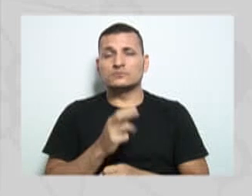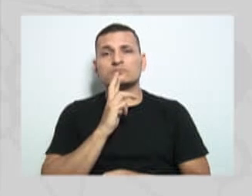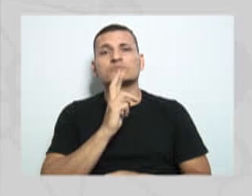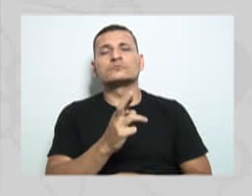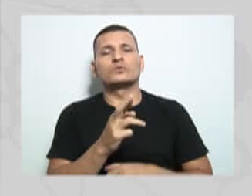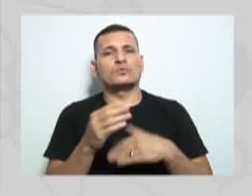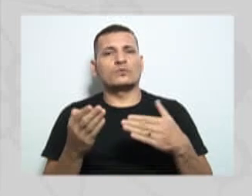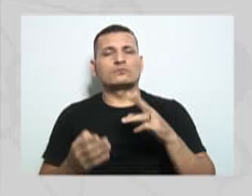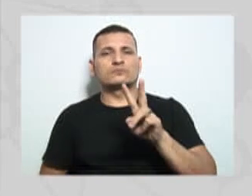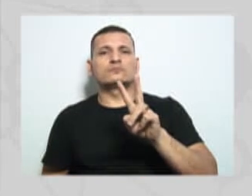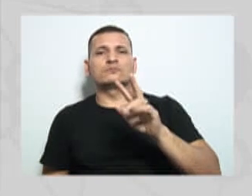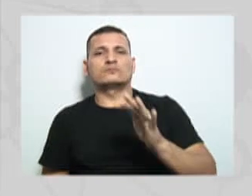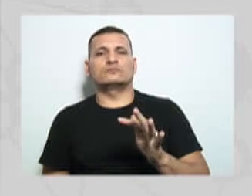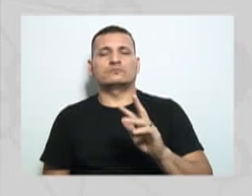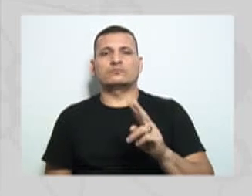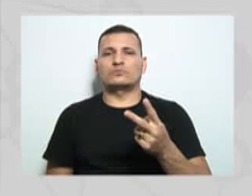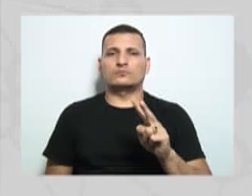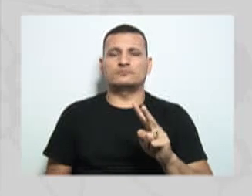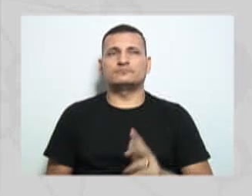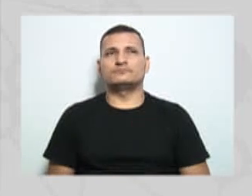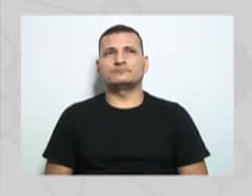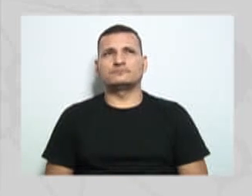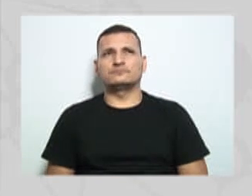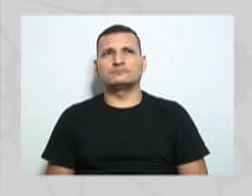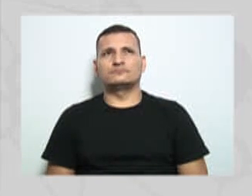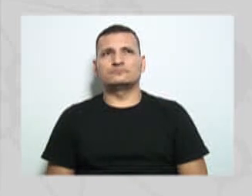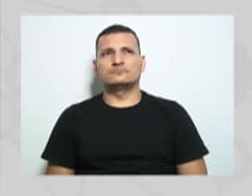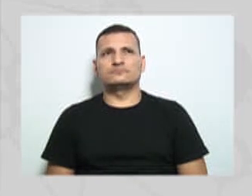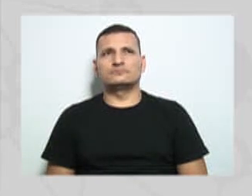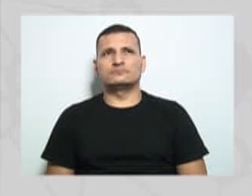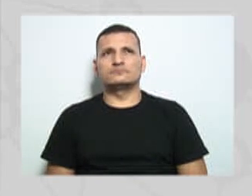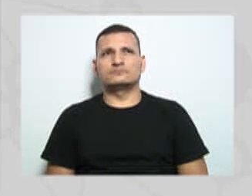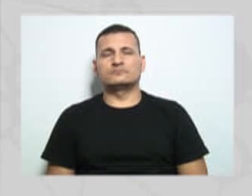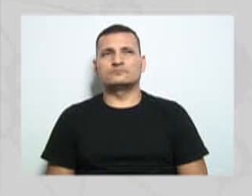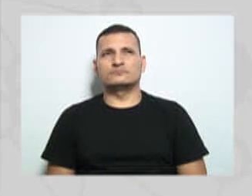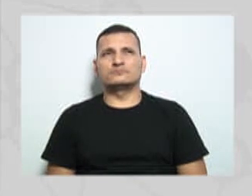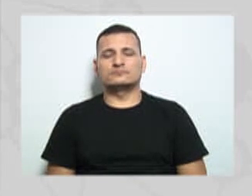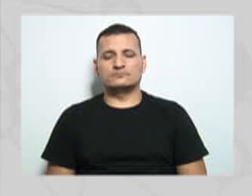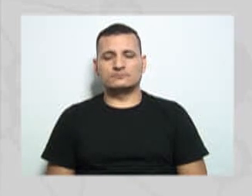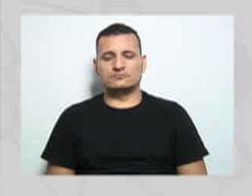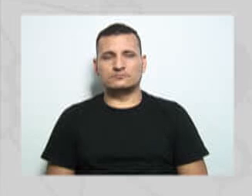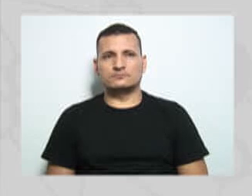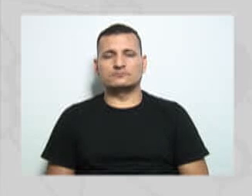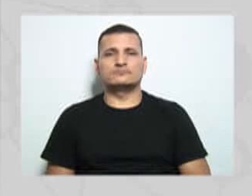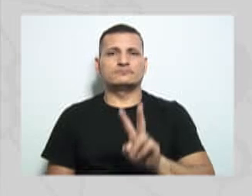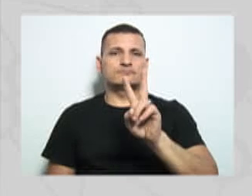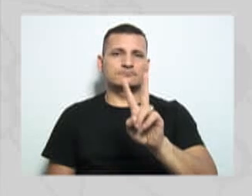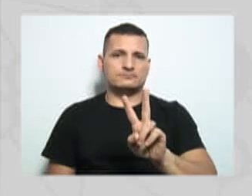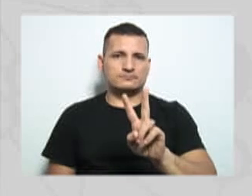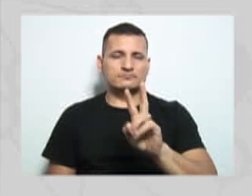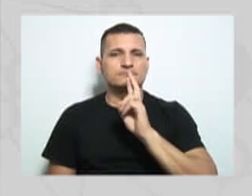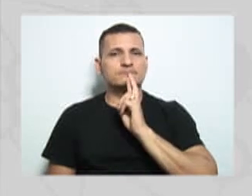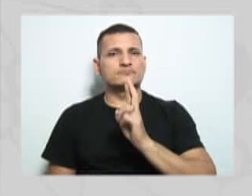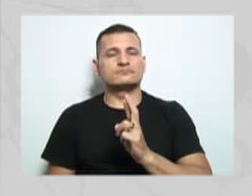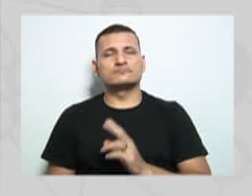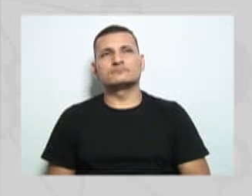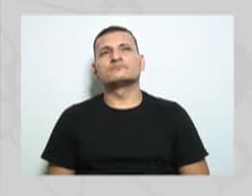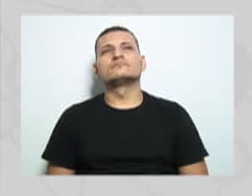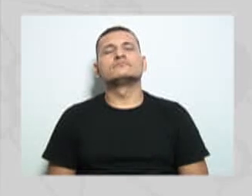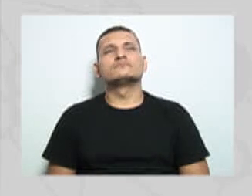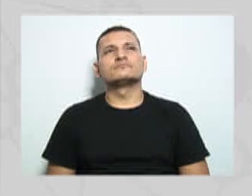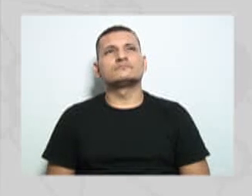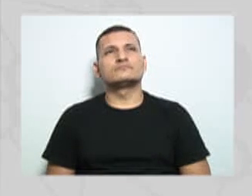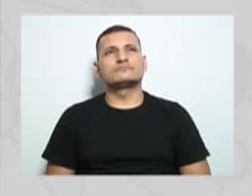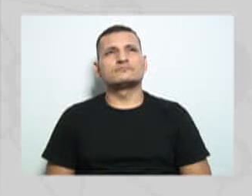Isso, eles responderam a letra D, só um instantinho aqui, verdadeiro. Então vamos ver se